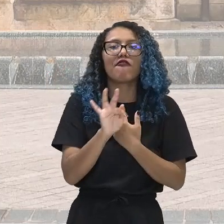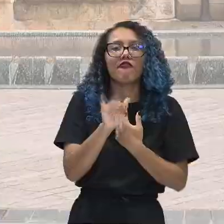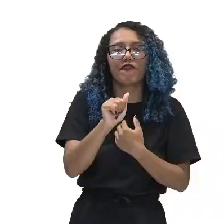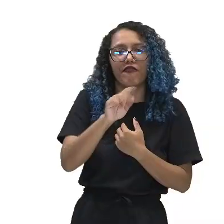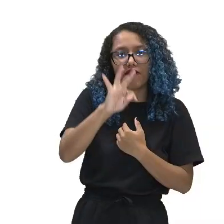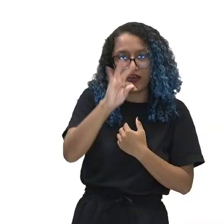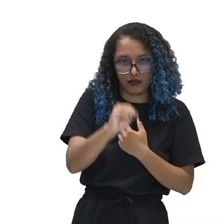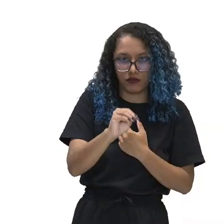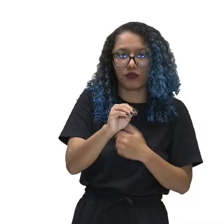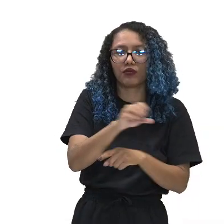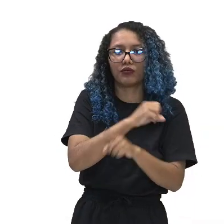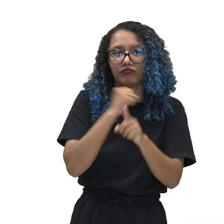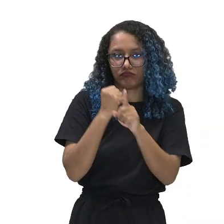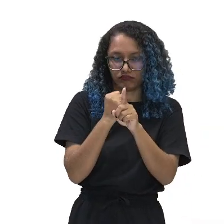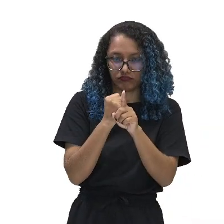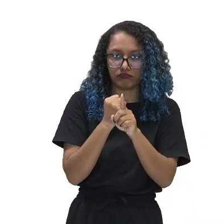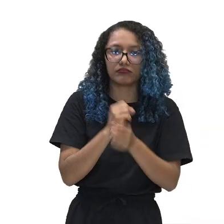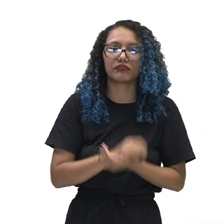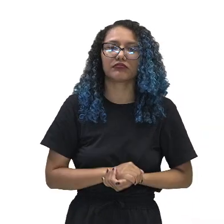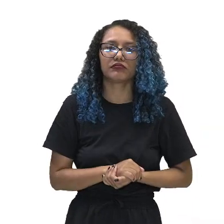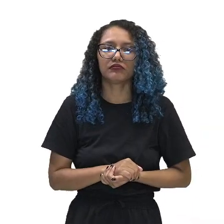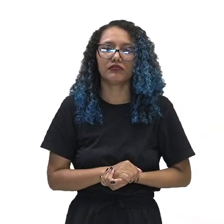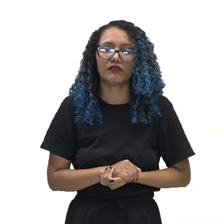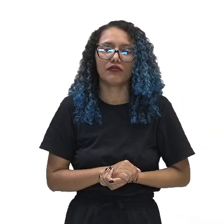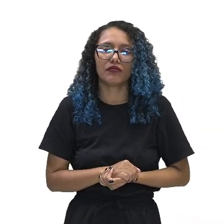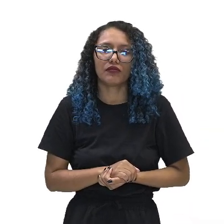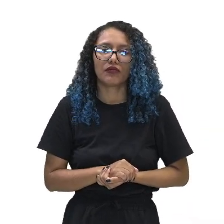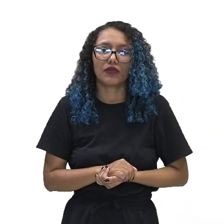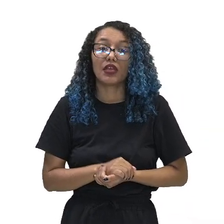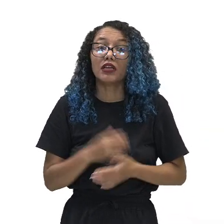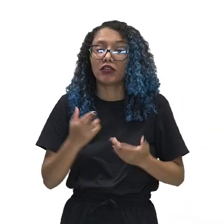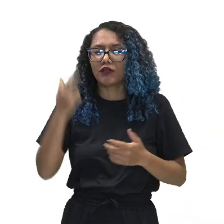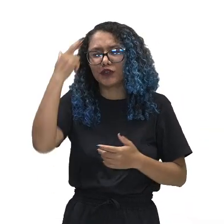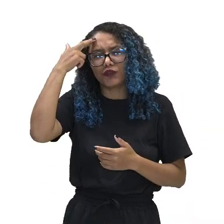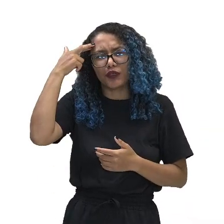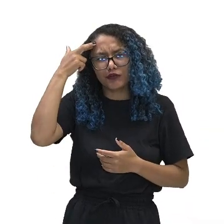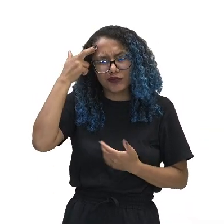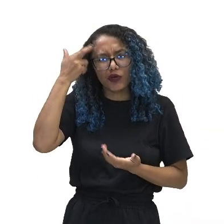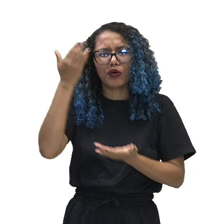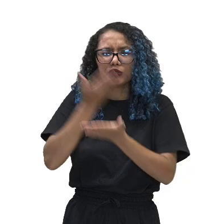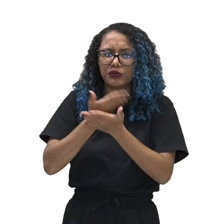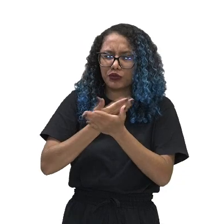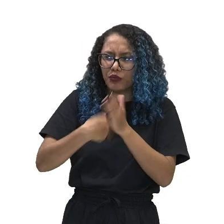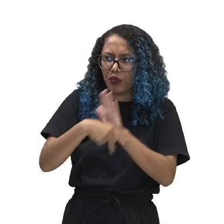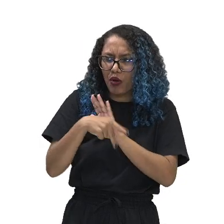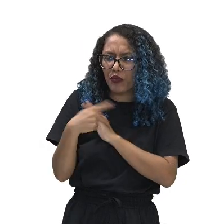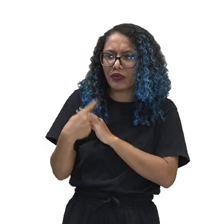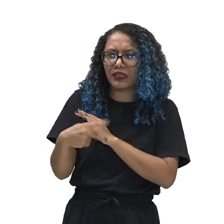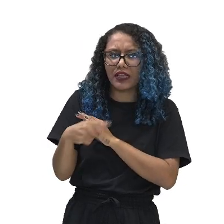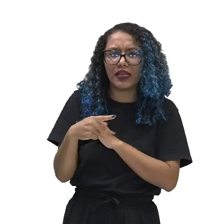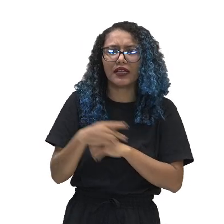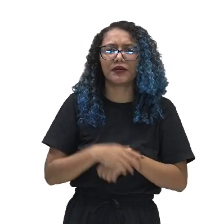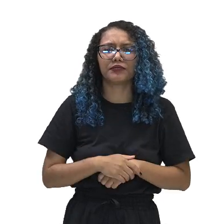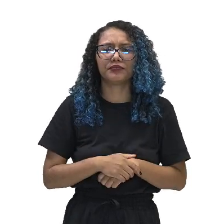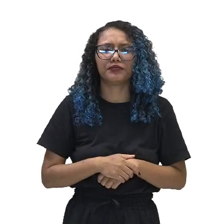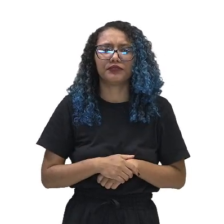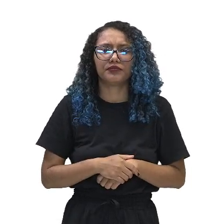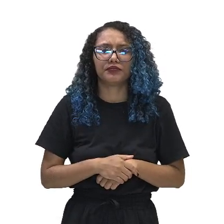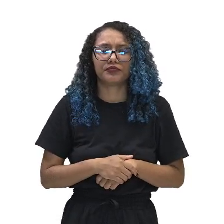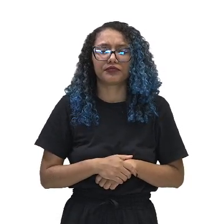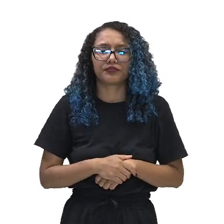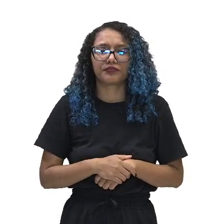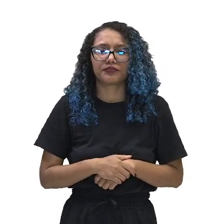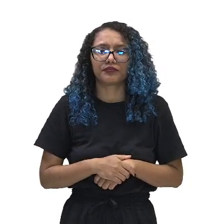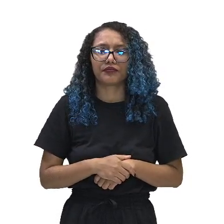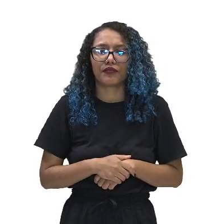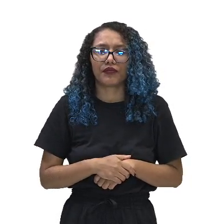Suas reflexões sobre o processo de socialização resultam ainda naquilo que é